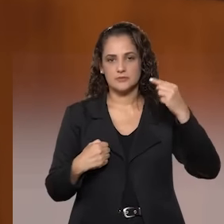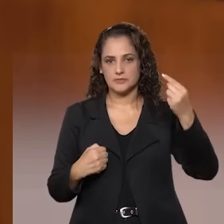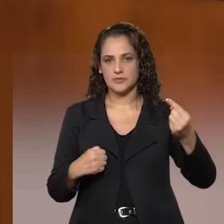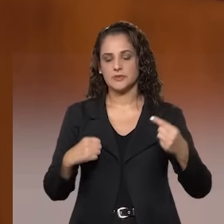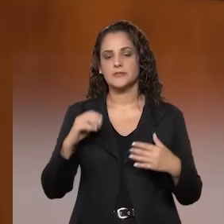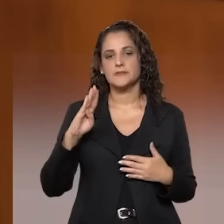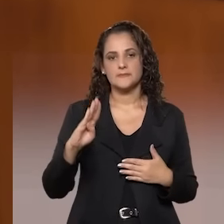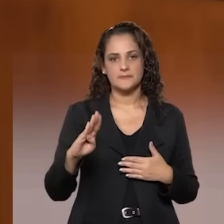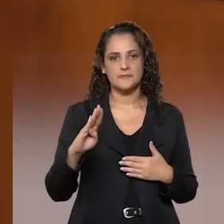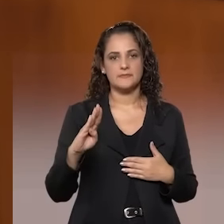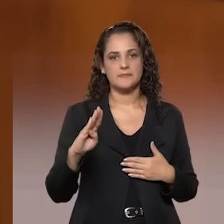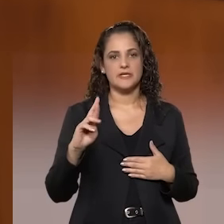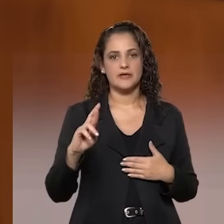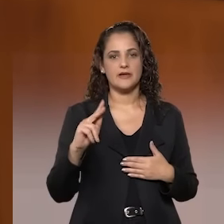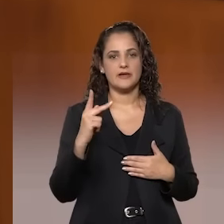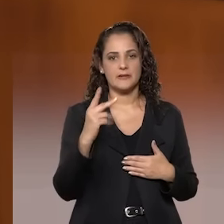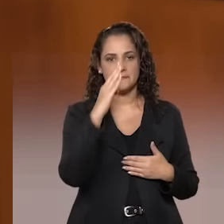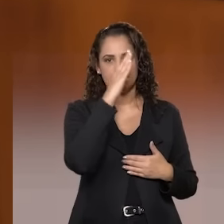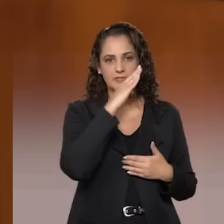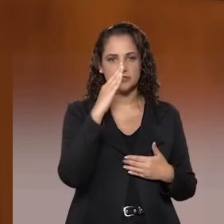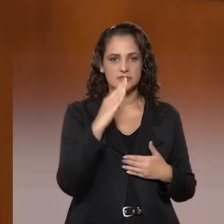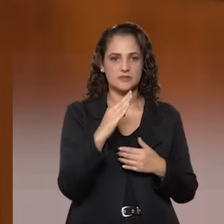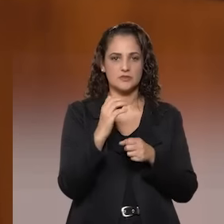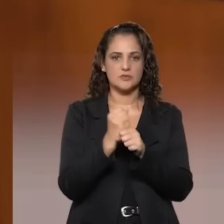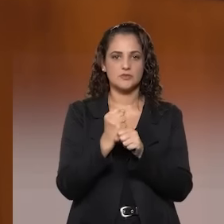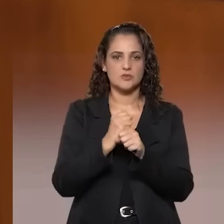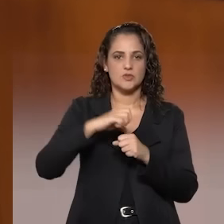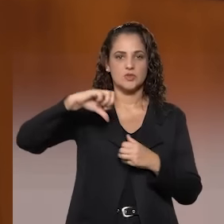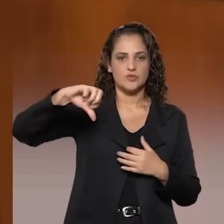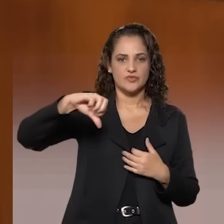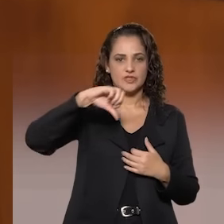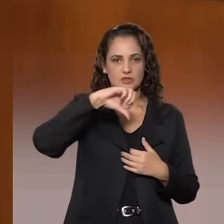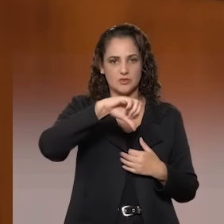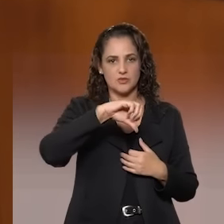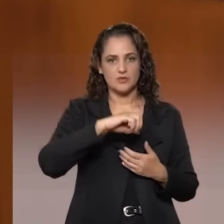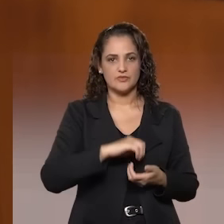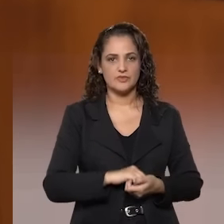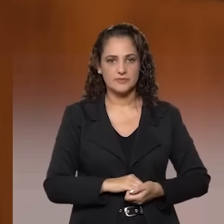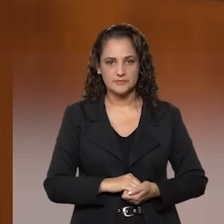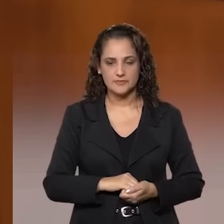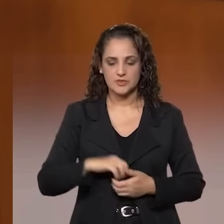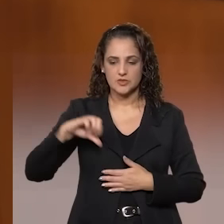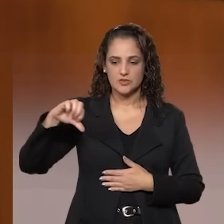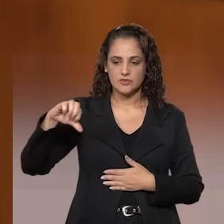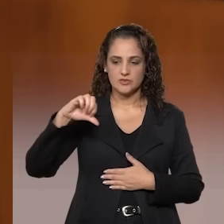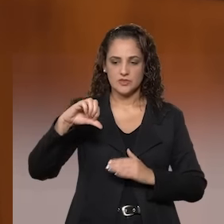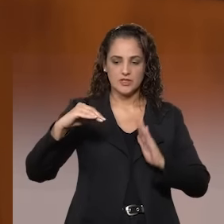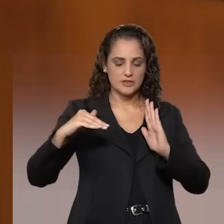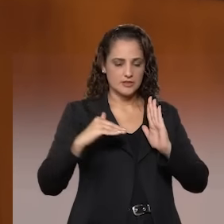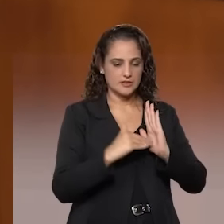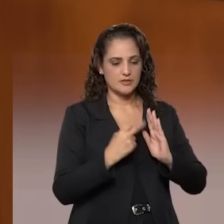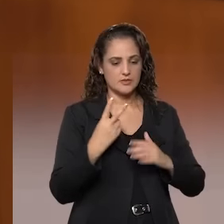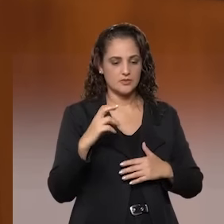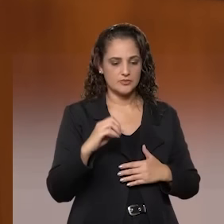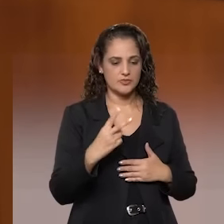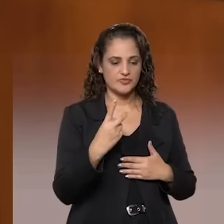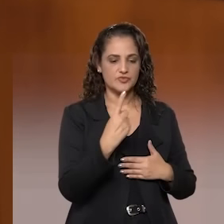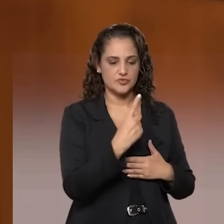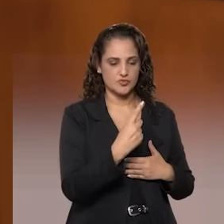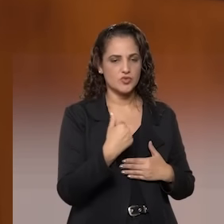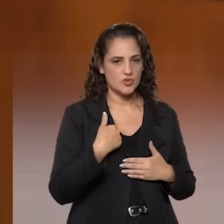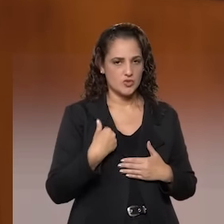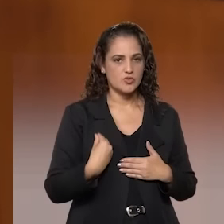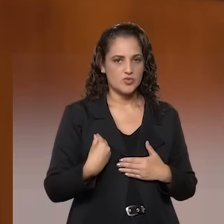de 99 a a 2021 eu estive na Brasil foi quando eu tive a oportunidade de implantar